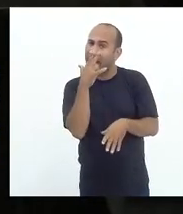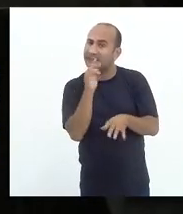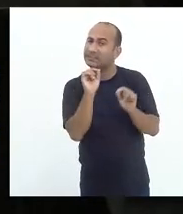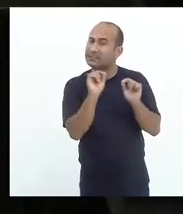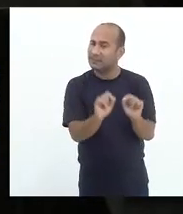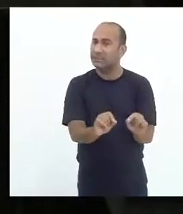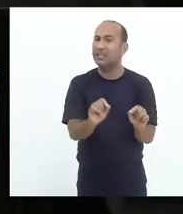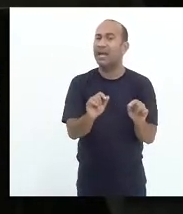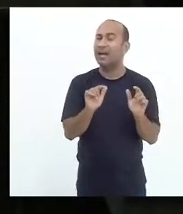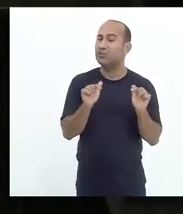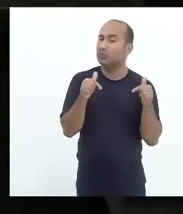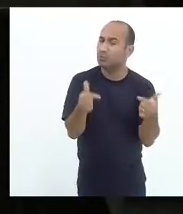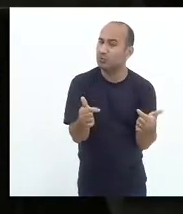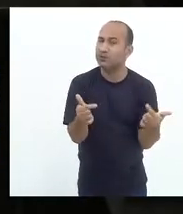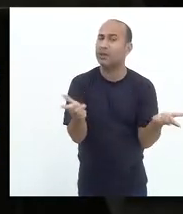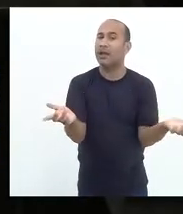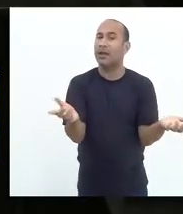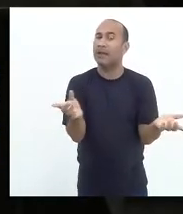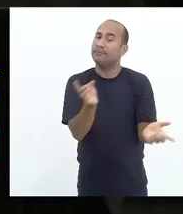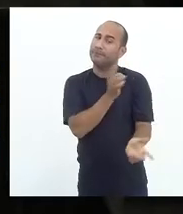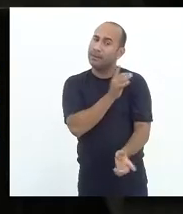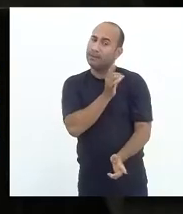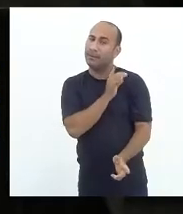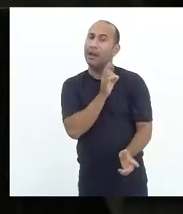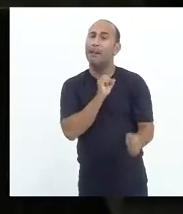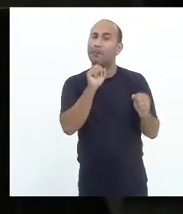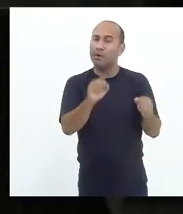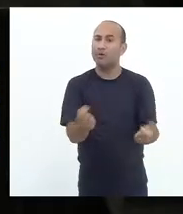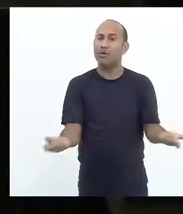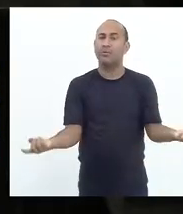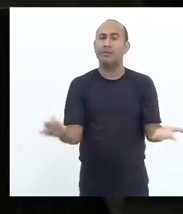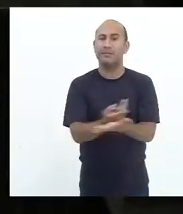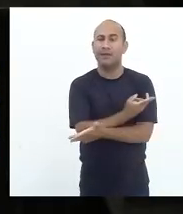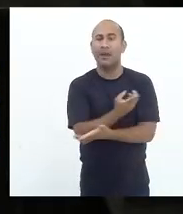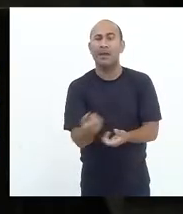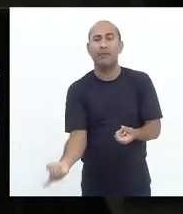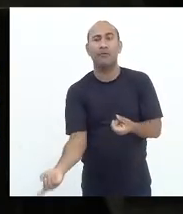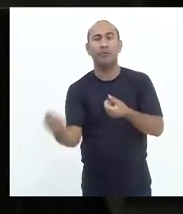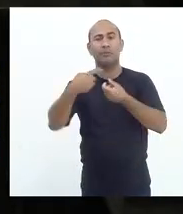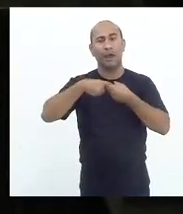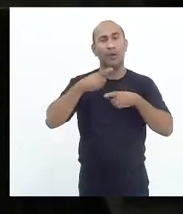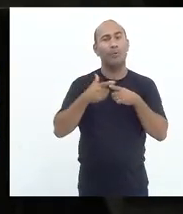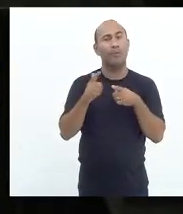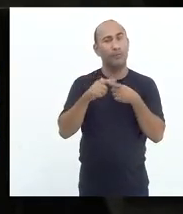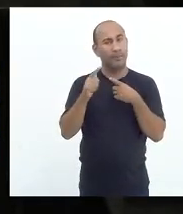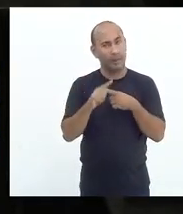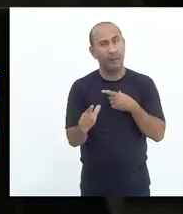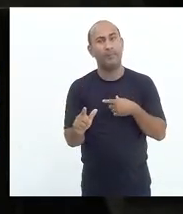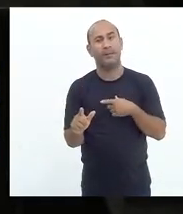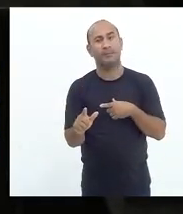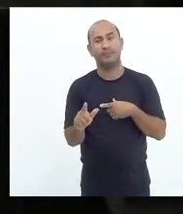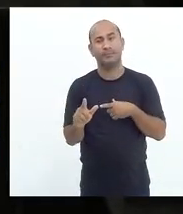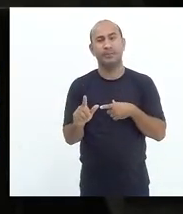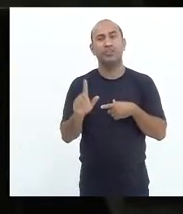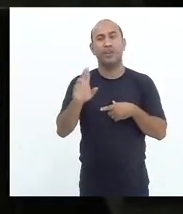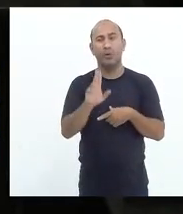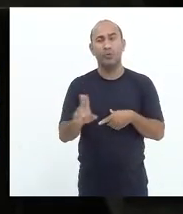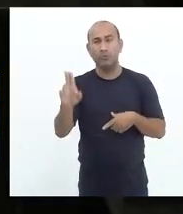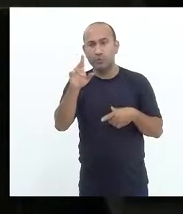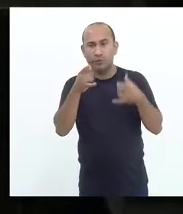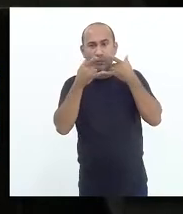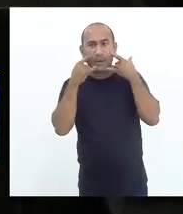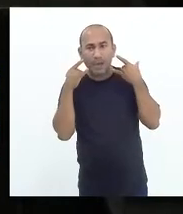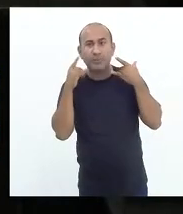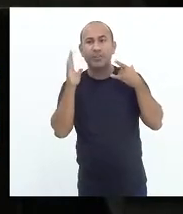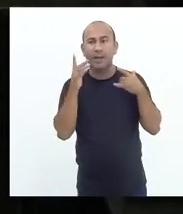inoportuno, precipitado e talvez até temerário que a gente possa começar a flexibilizar o uso de máscaras, como já começaram a fazer, é verdade,